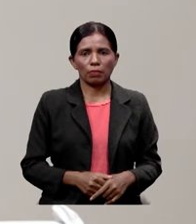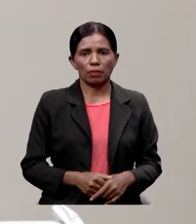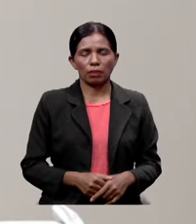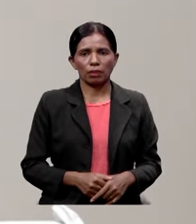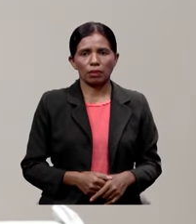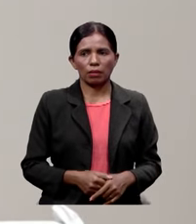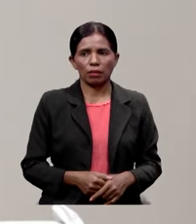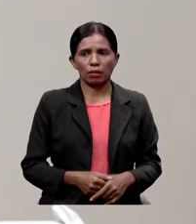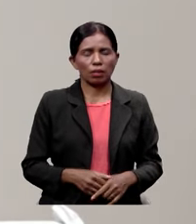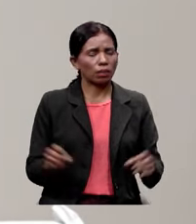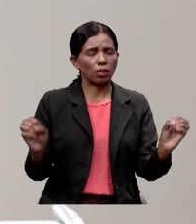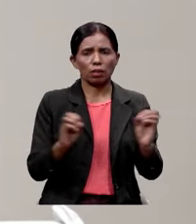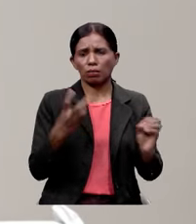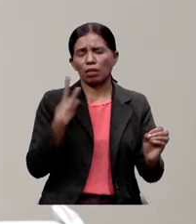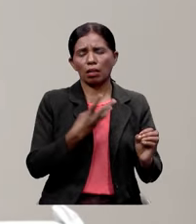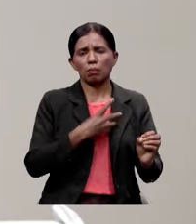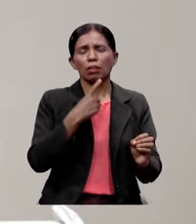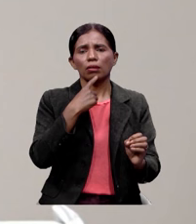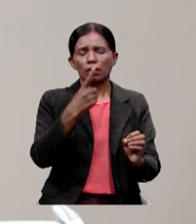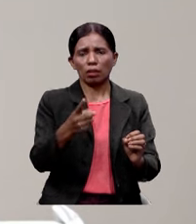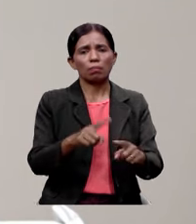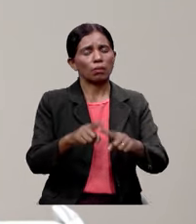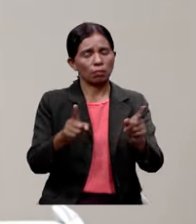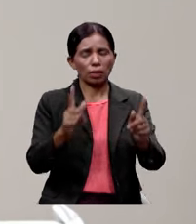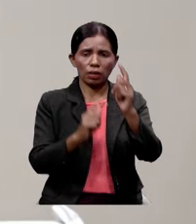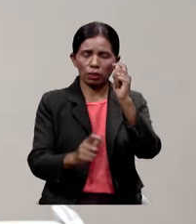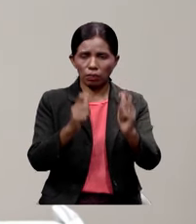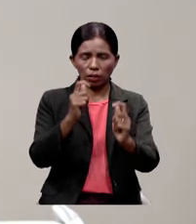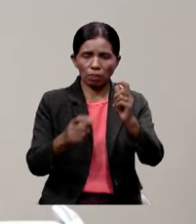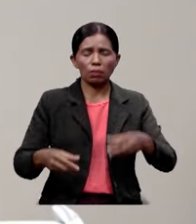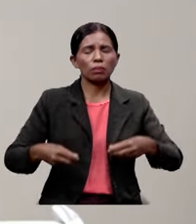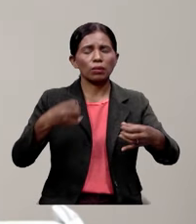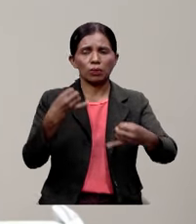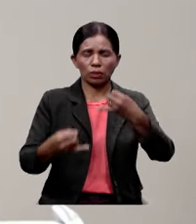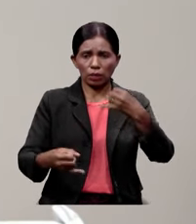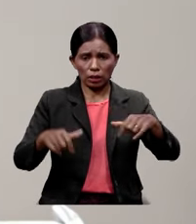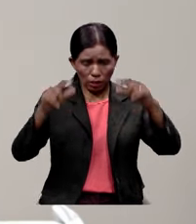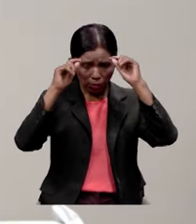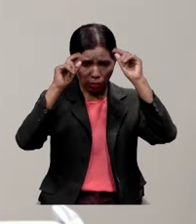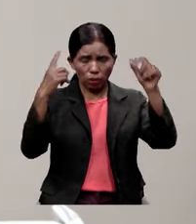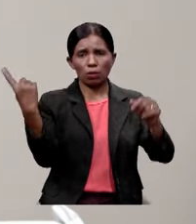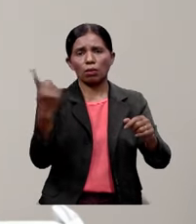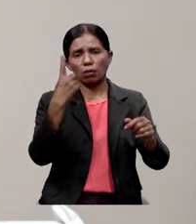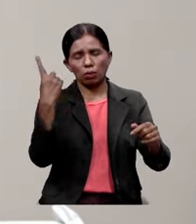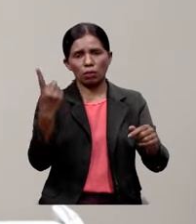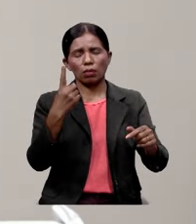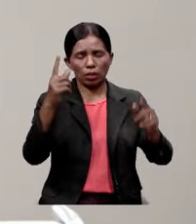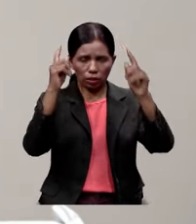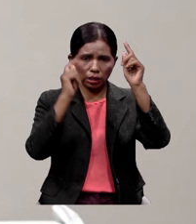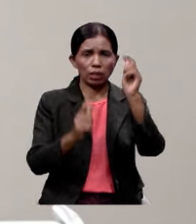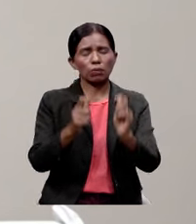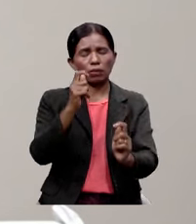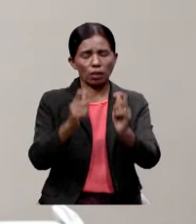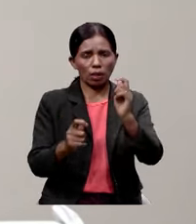Nós ainda condena. Tribunal para o Ministro da Justiça. E a Timor, né? Tribunal dentro para o Ministro da Justiça. Nossa,